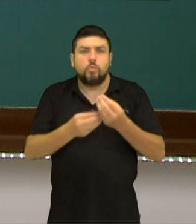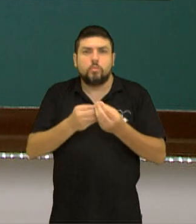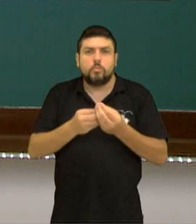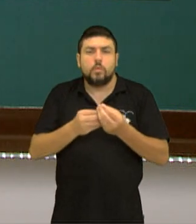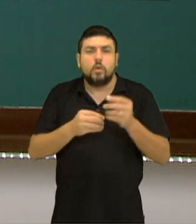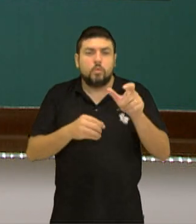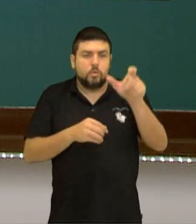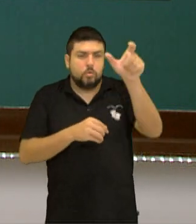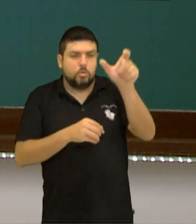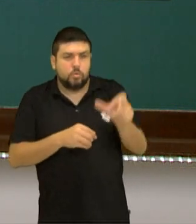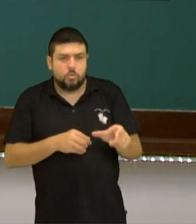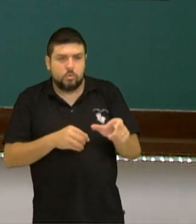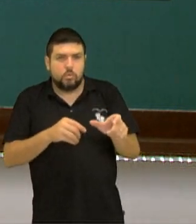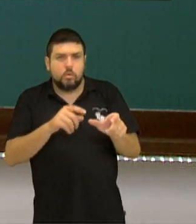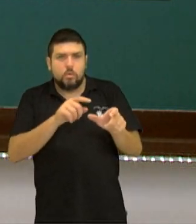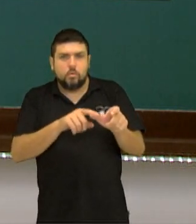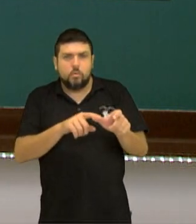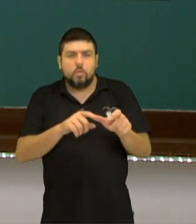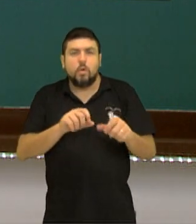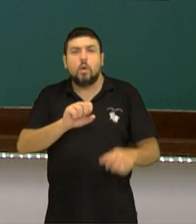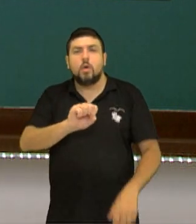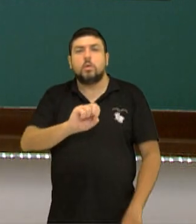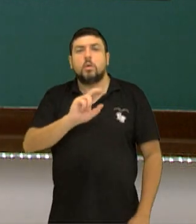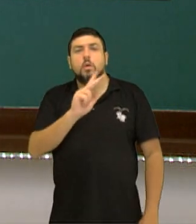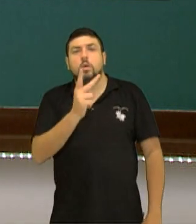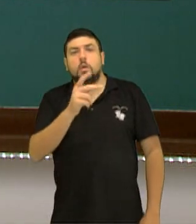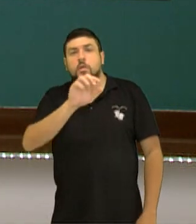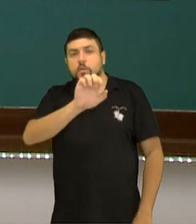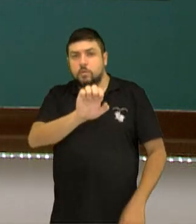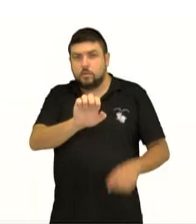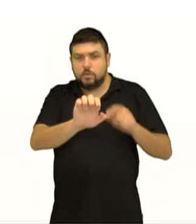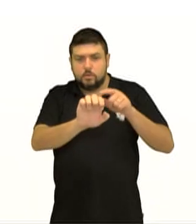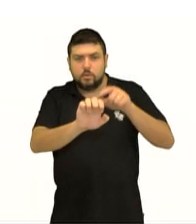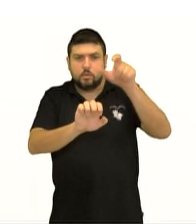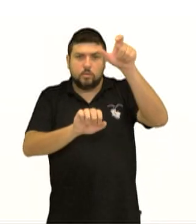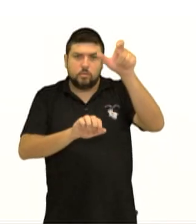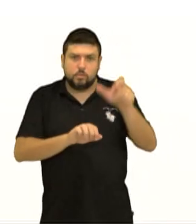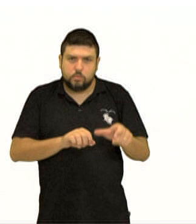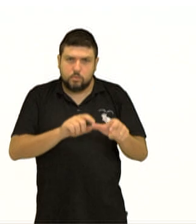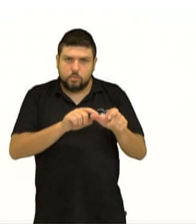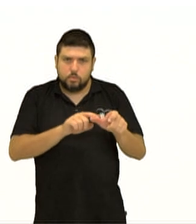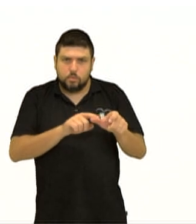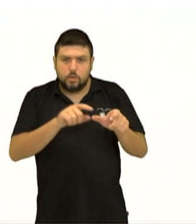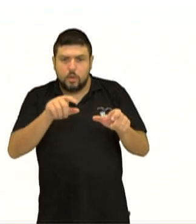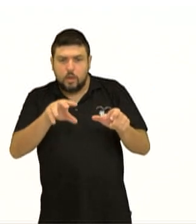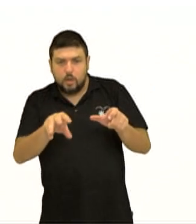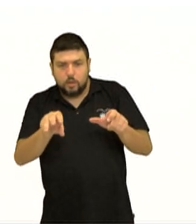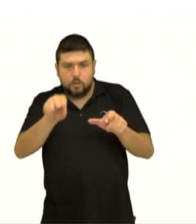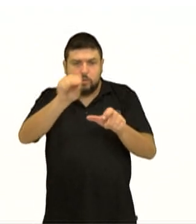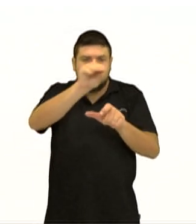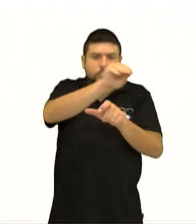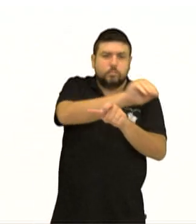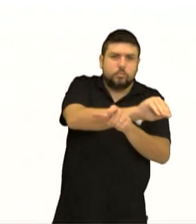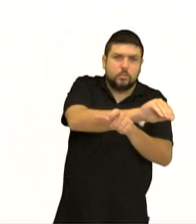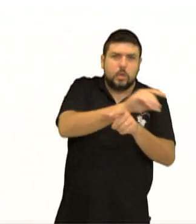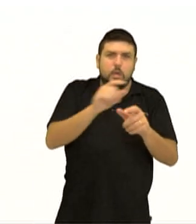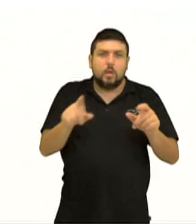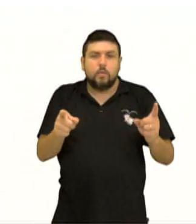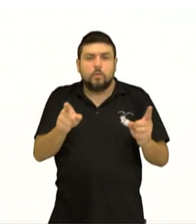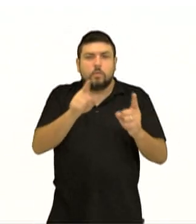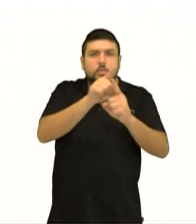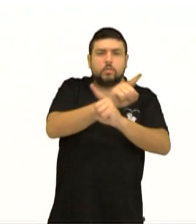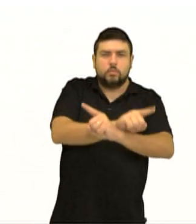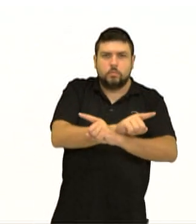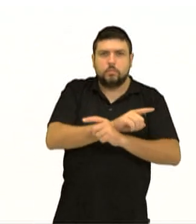da frase é o she. Ou seja, na hora que você forma uma pergunta, o should, ele vem antes